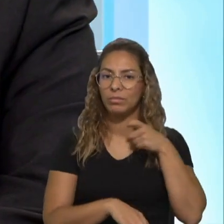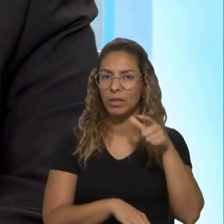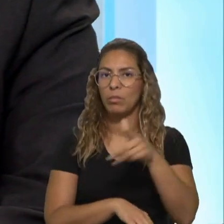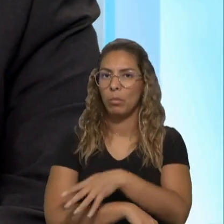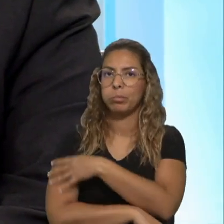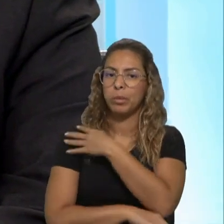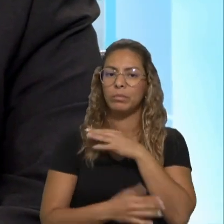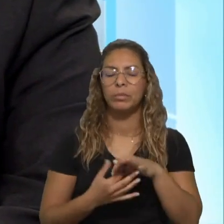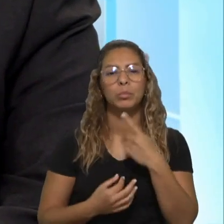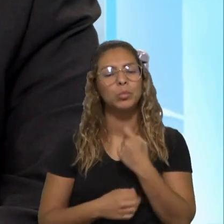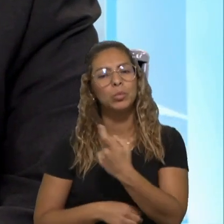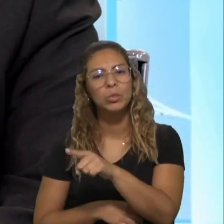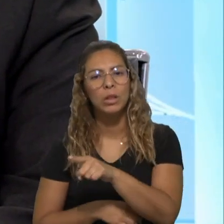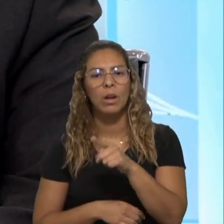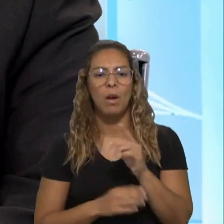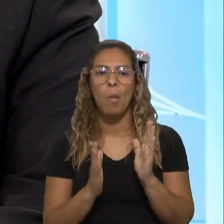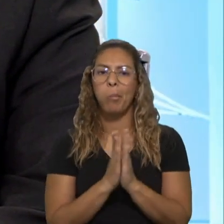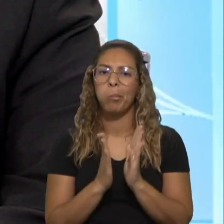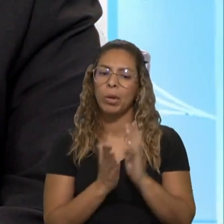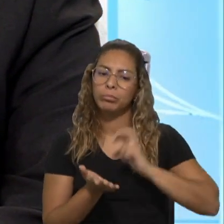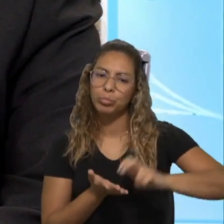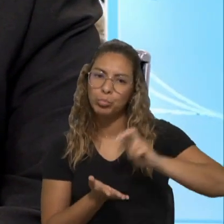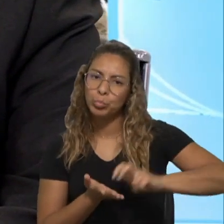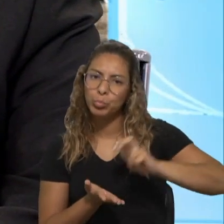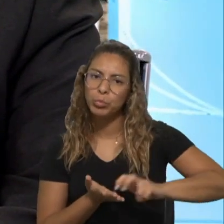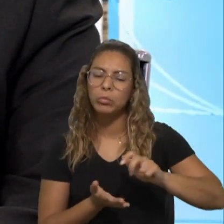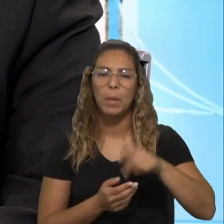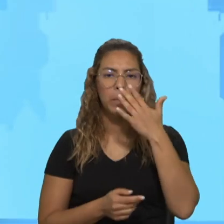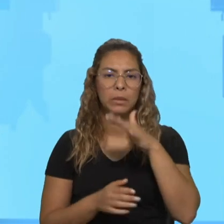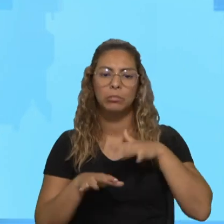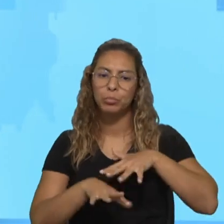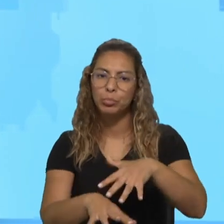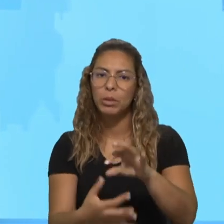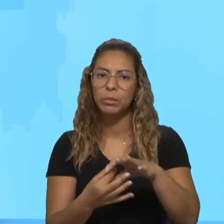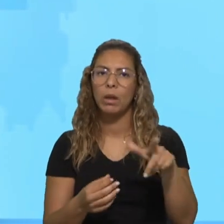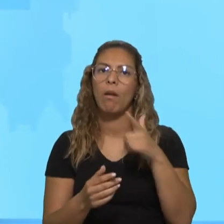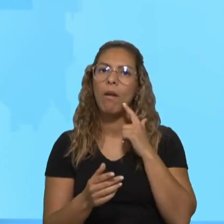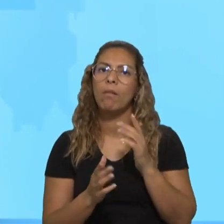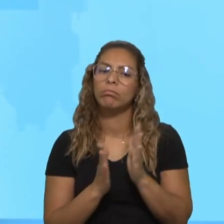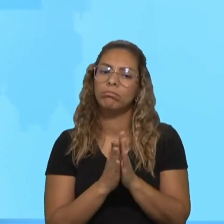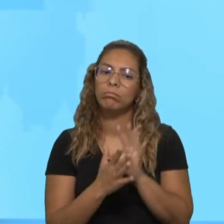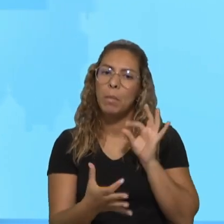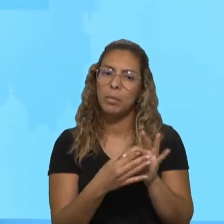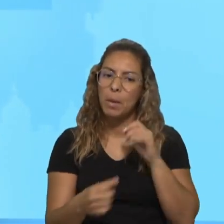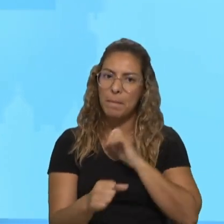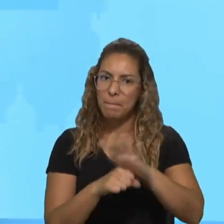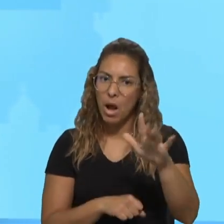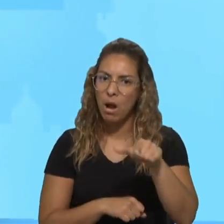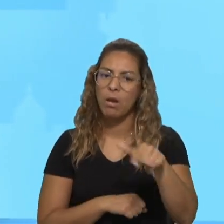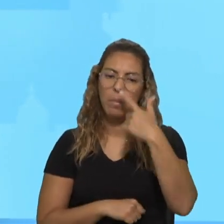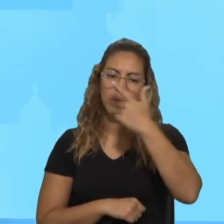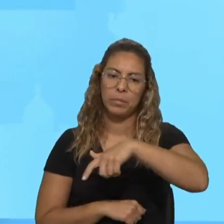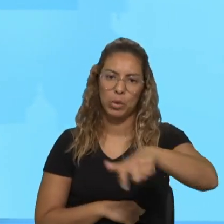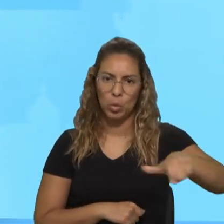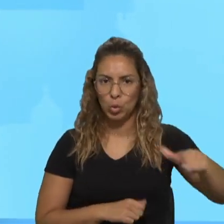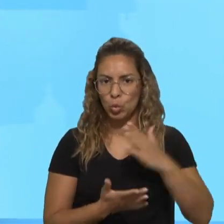que se pode fazer durante toda a peregrinação. Ser ao Santuário da Atalaia com a devoção mariana destas gentes, não só